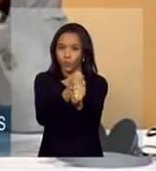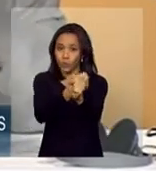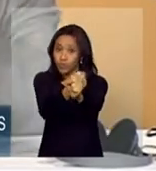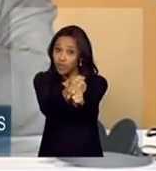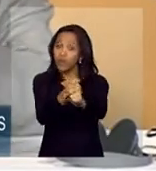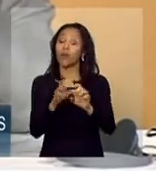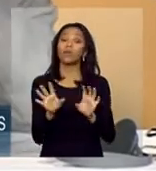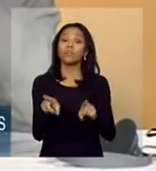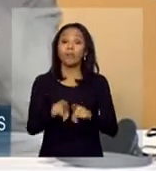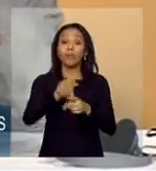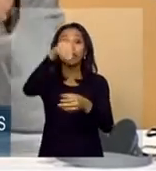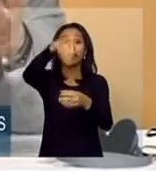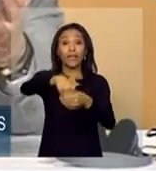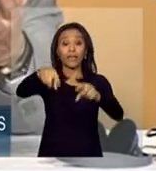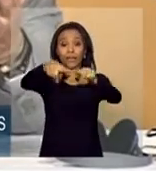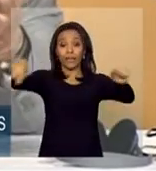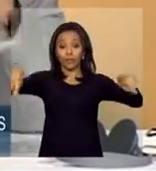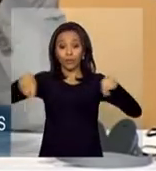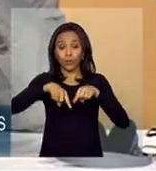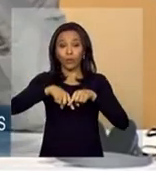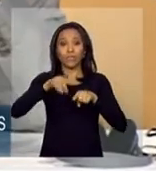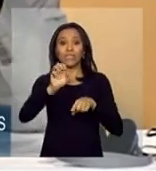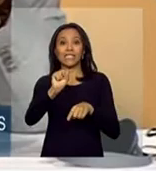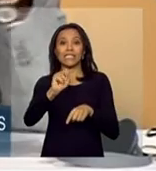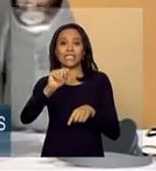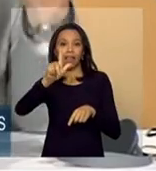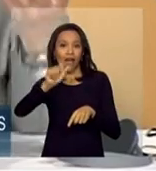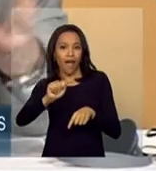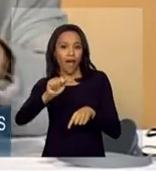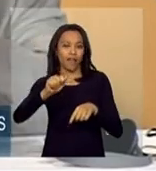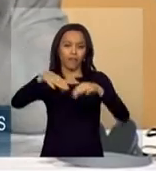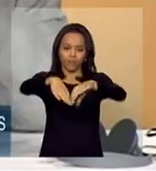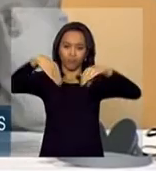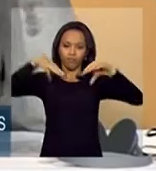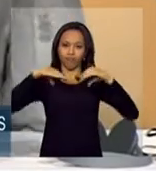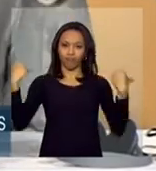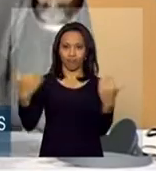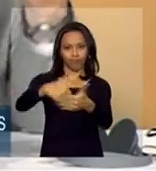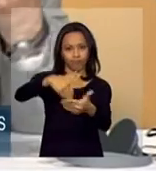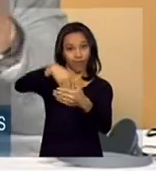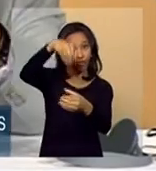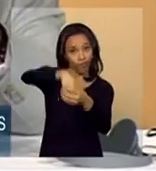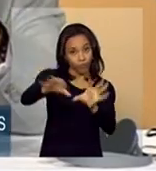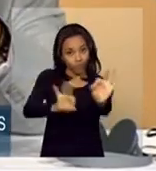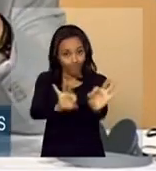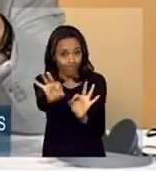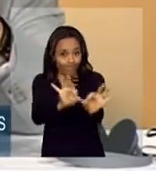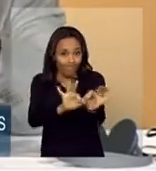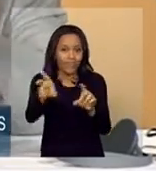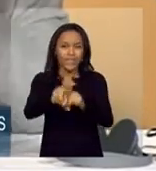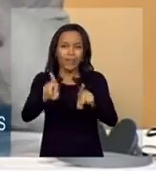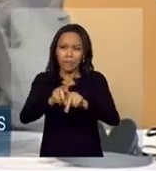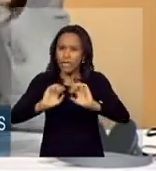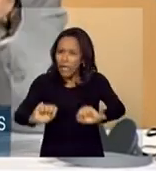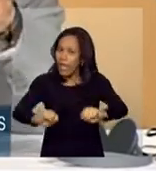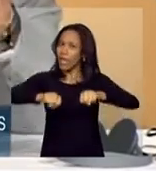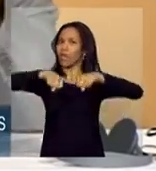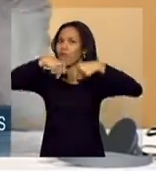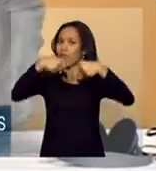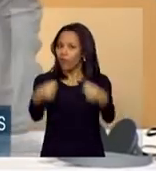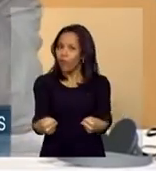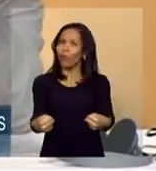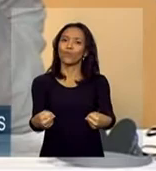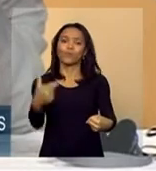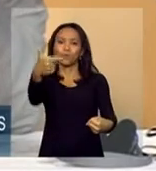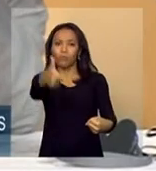dutos dentro e fora do estádio, né? É o reforço da rede, desta grande rede internacional